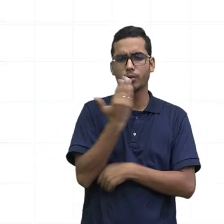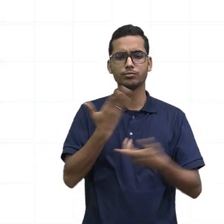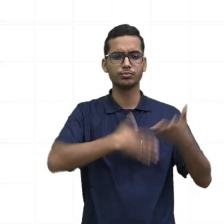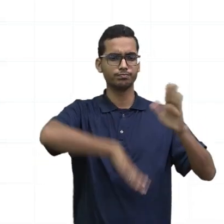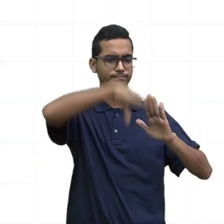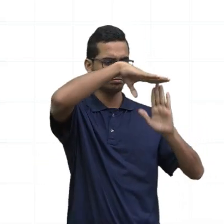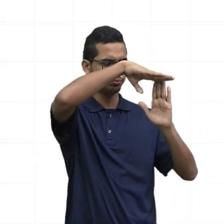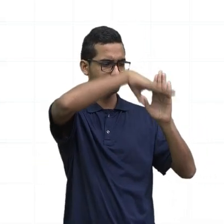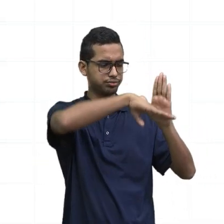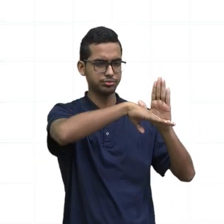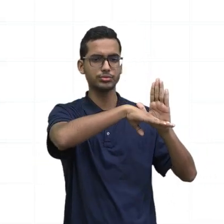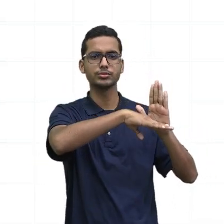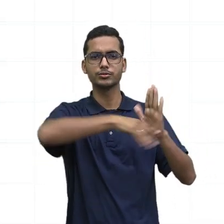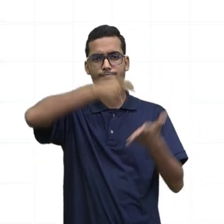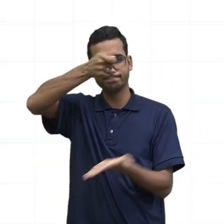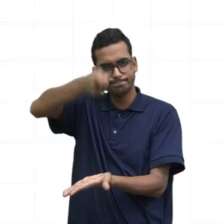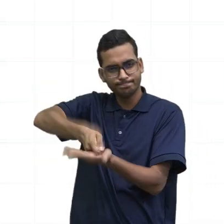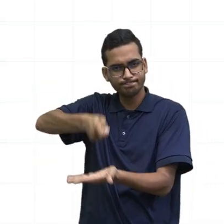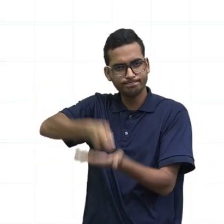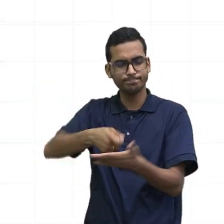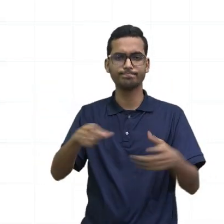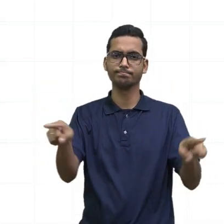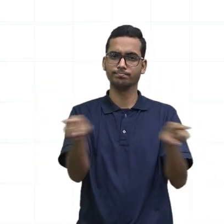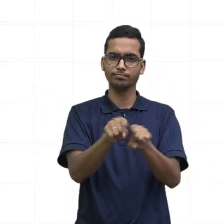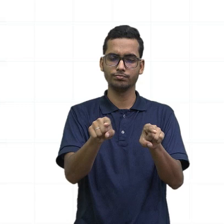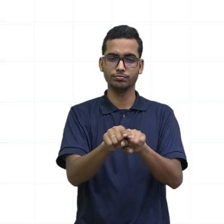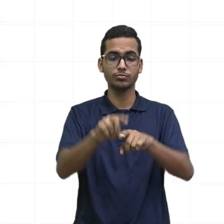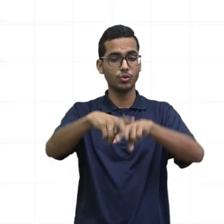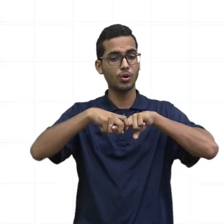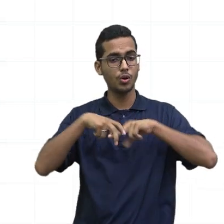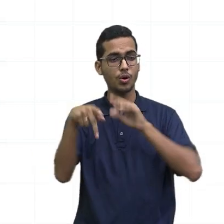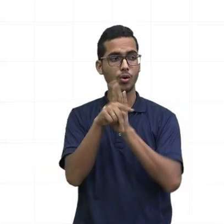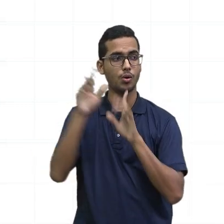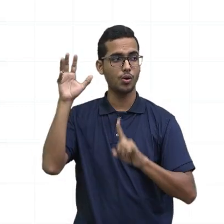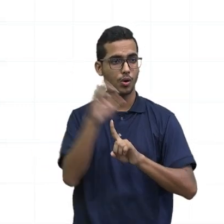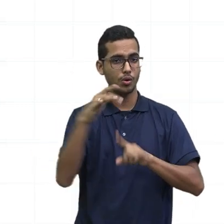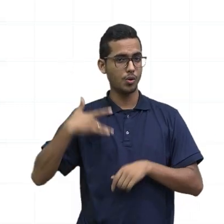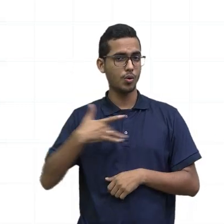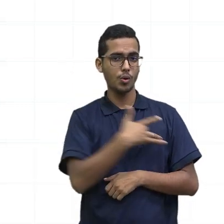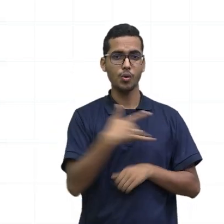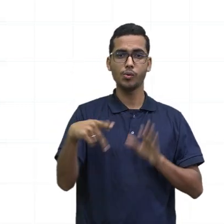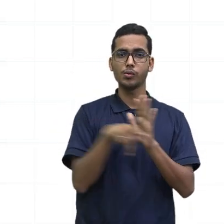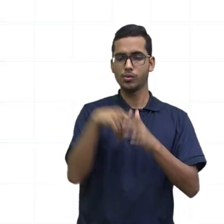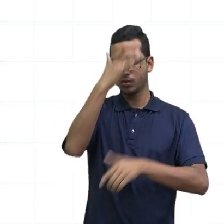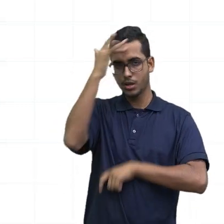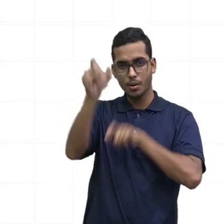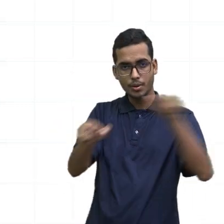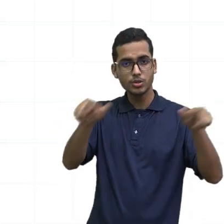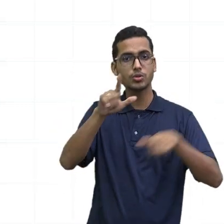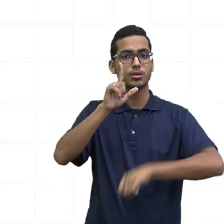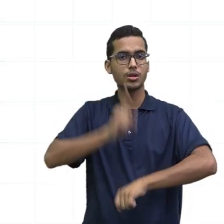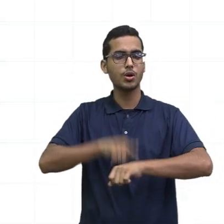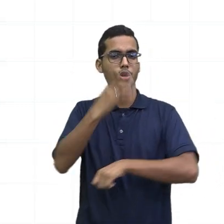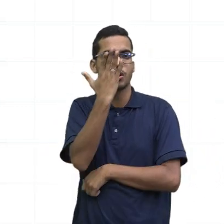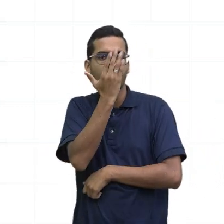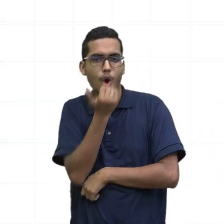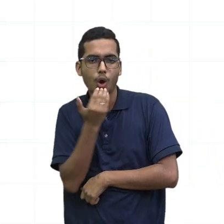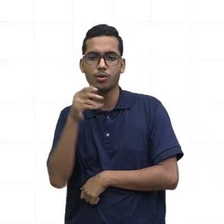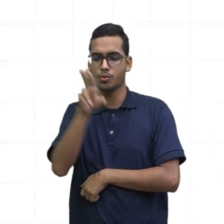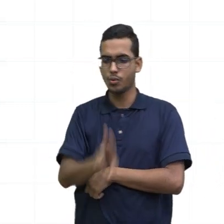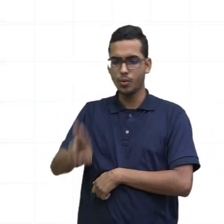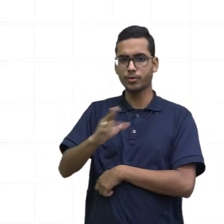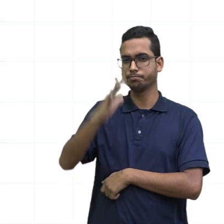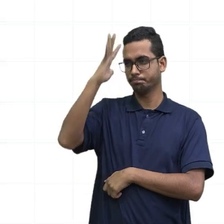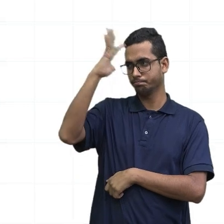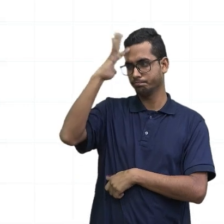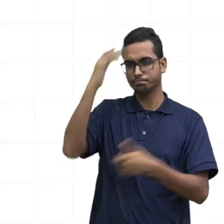são ainda mais rígidas, já que interferem diretamente na saúde dos consumidores. Então você imagina comprar um